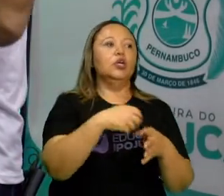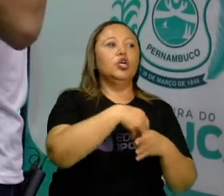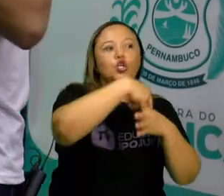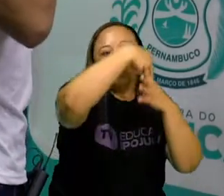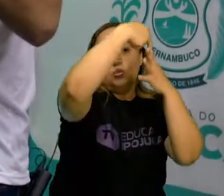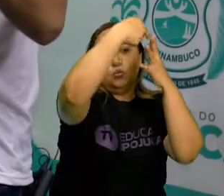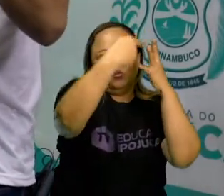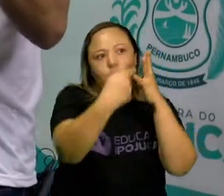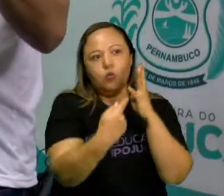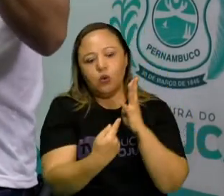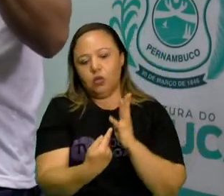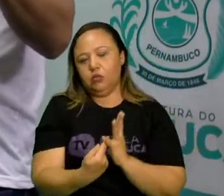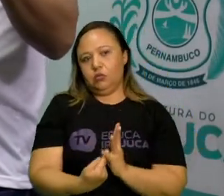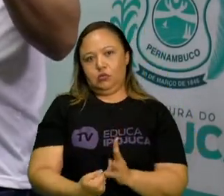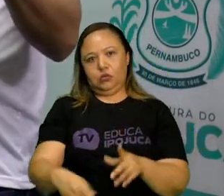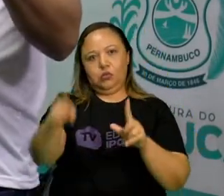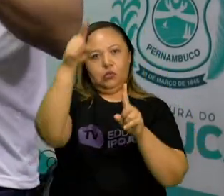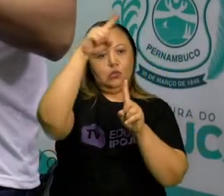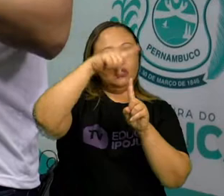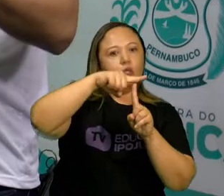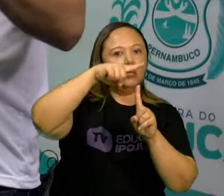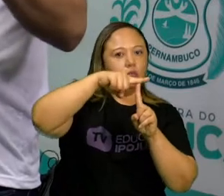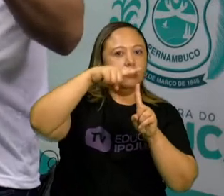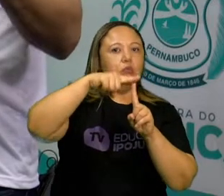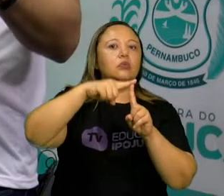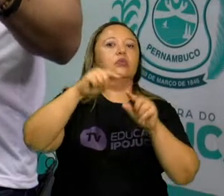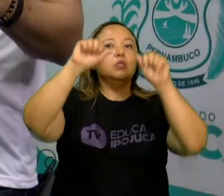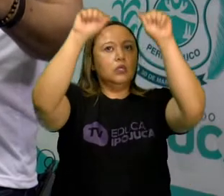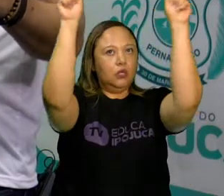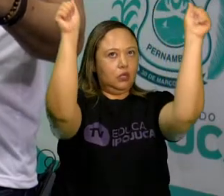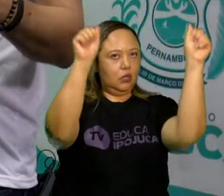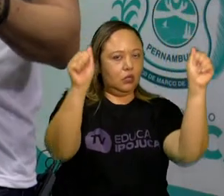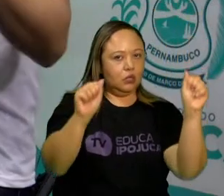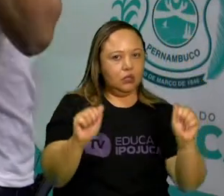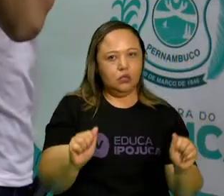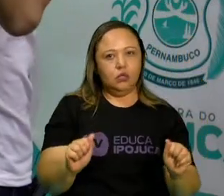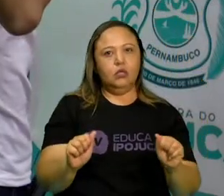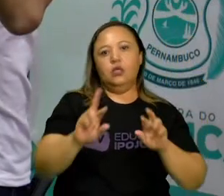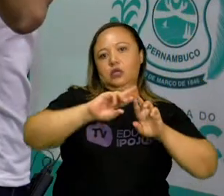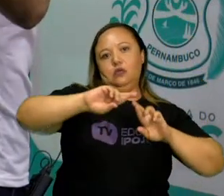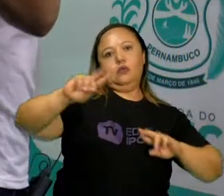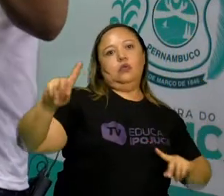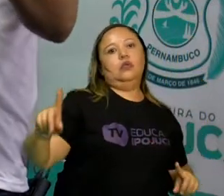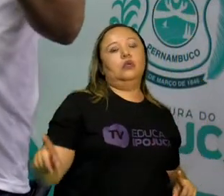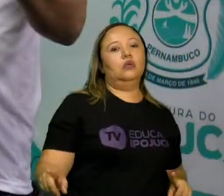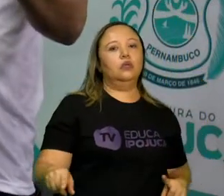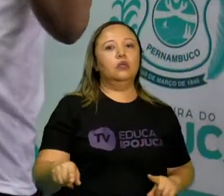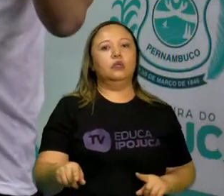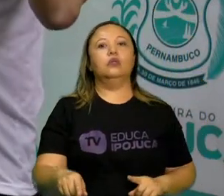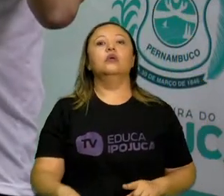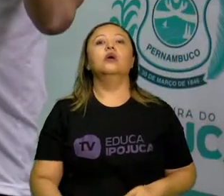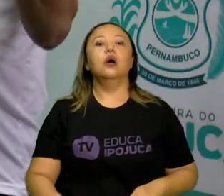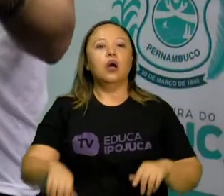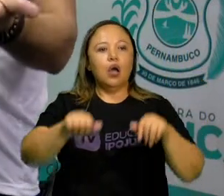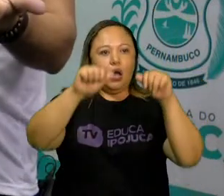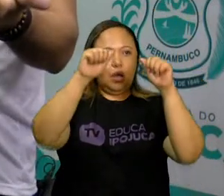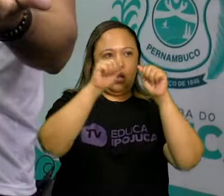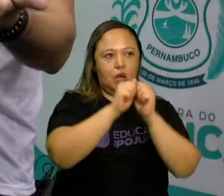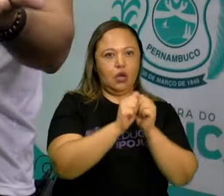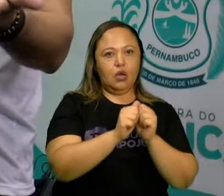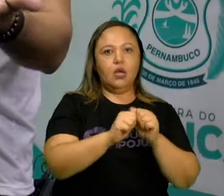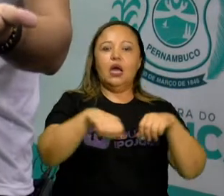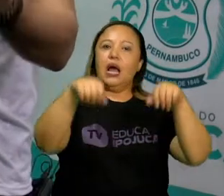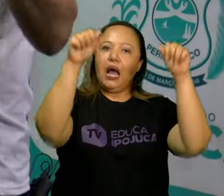modalidades, quatro tipos de artes, quatro tipos de expressões diferentes. As artes cênicas, as